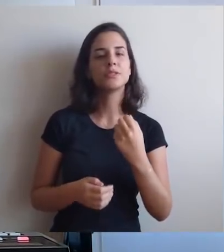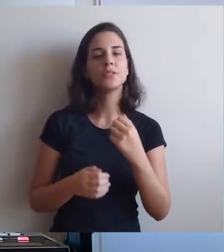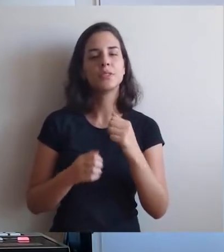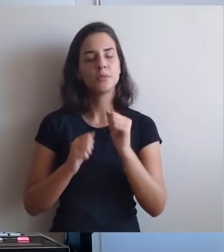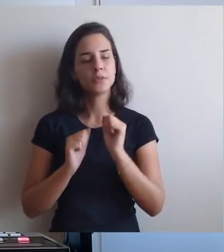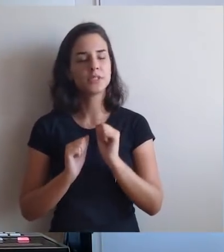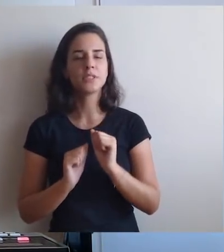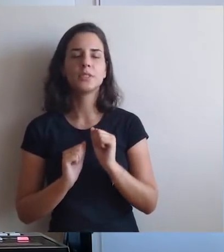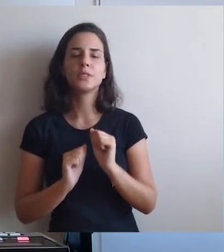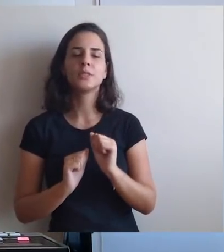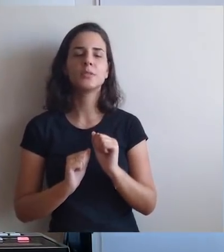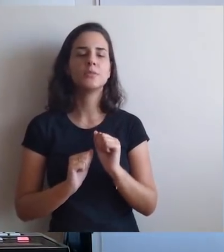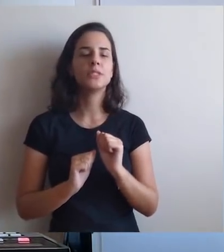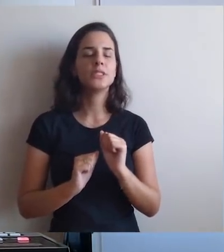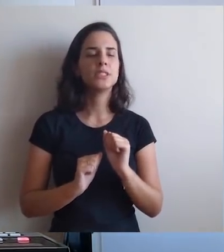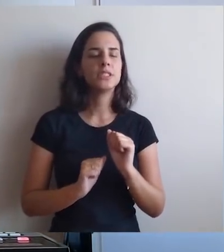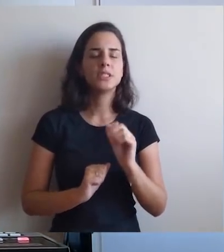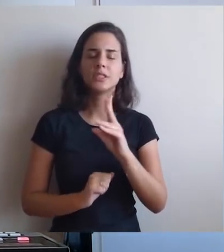Possamos,